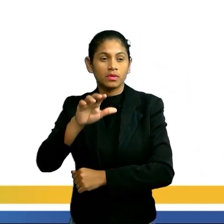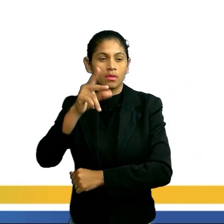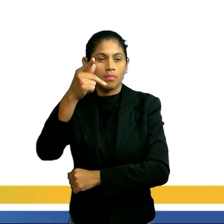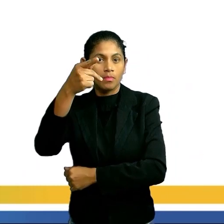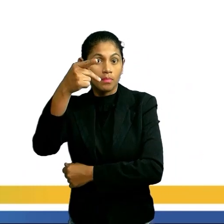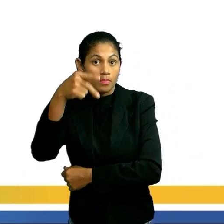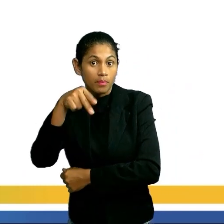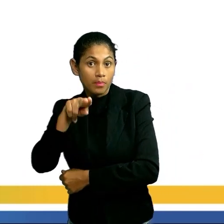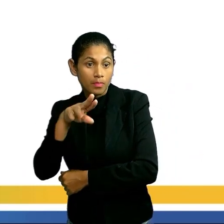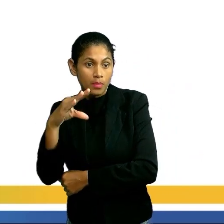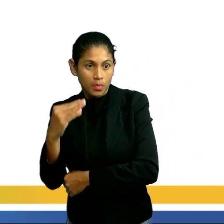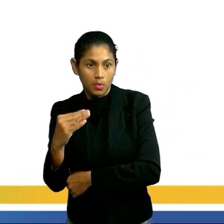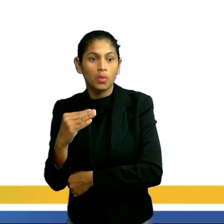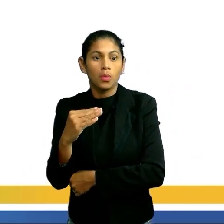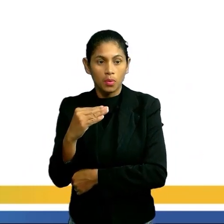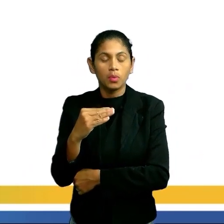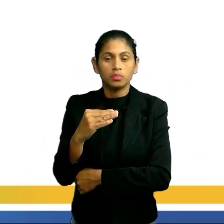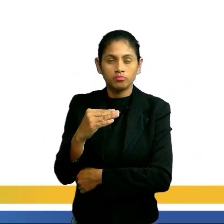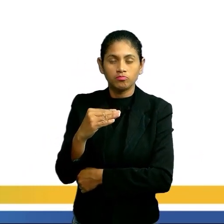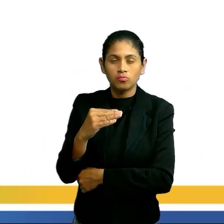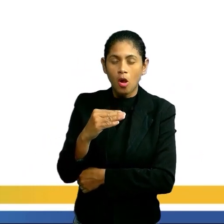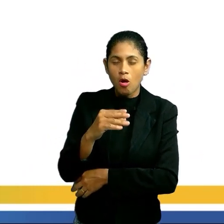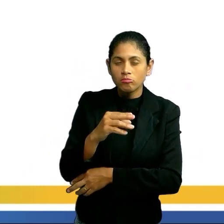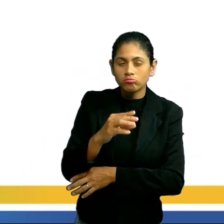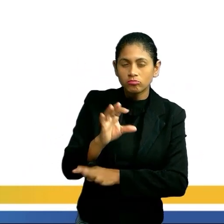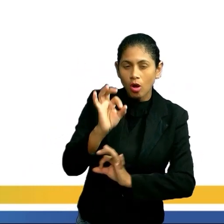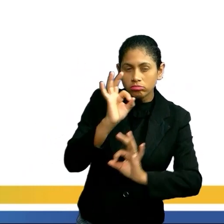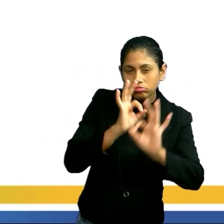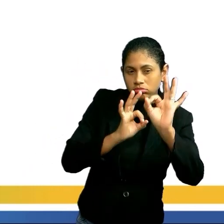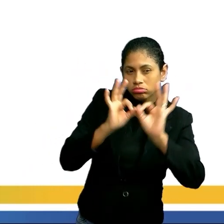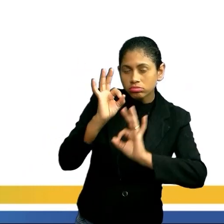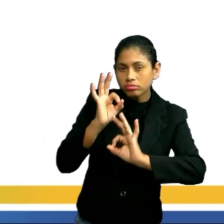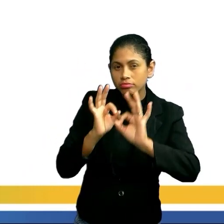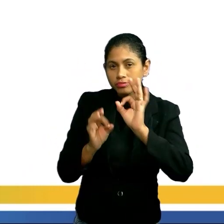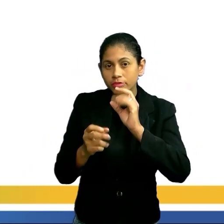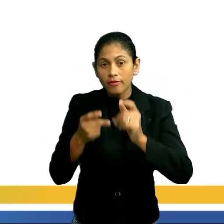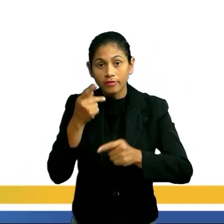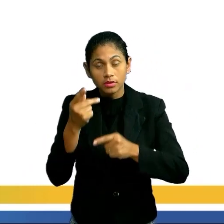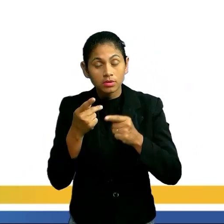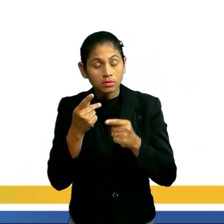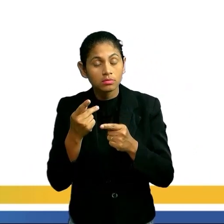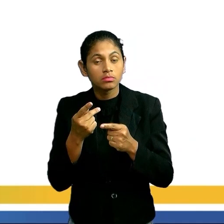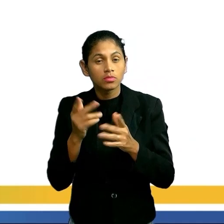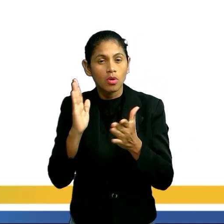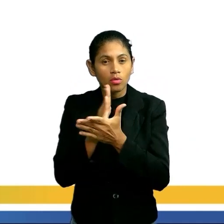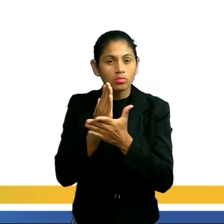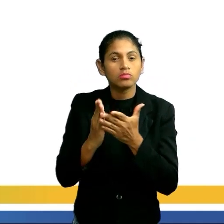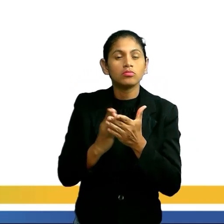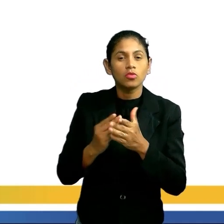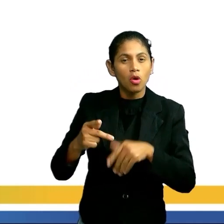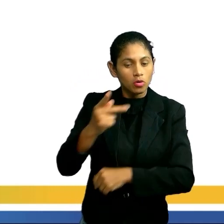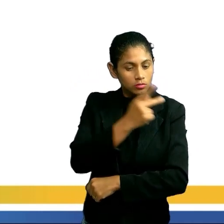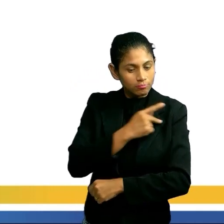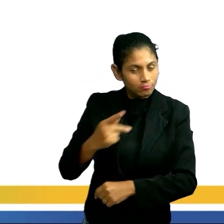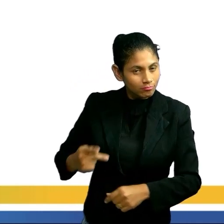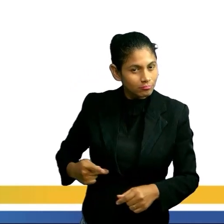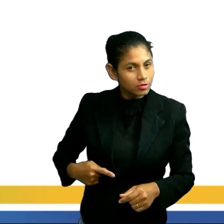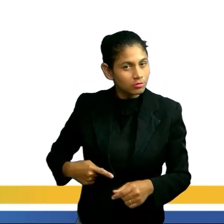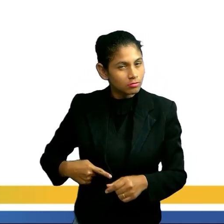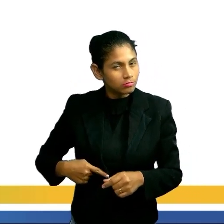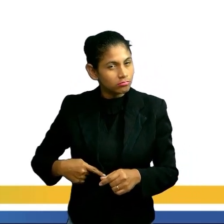gente poder dissecar alguns detalhes, falar algumas coisas, principalmente de um presidente aí em específico que eu